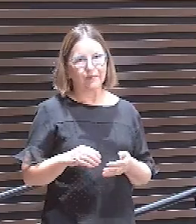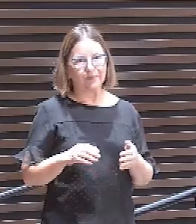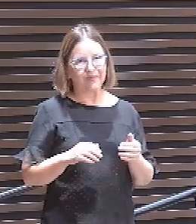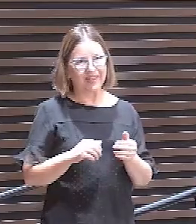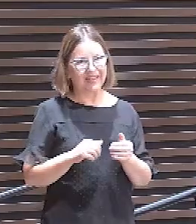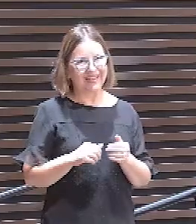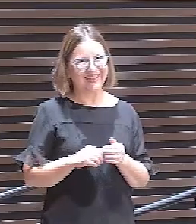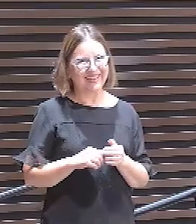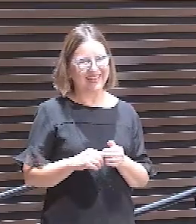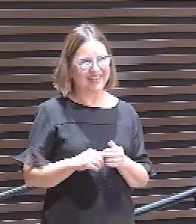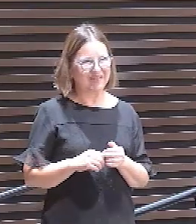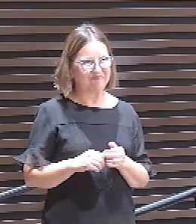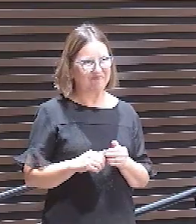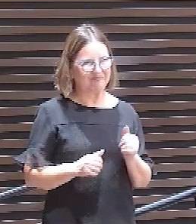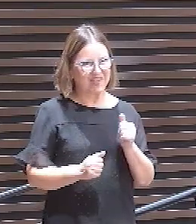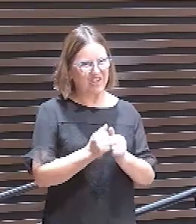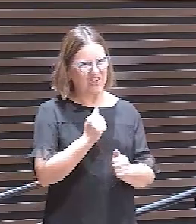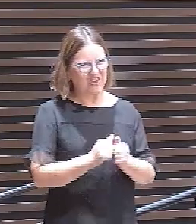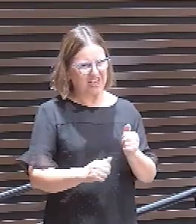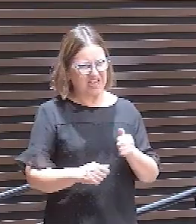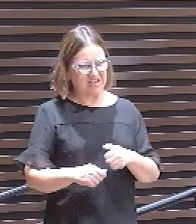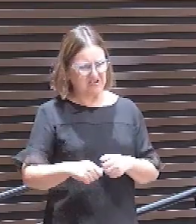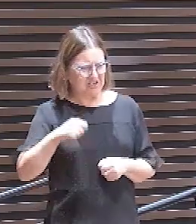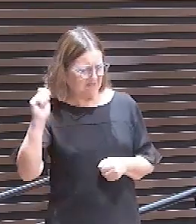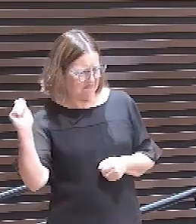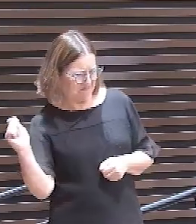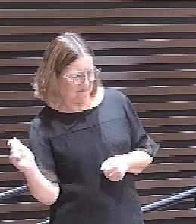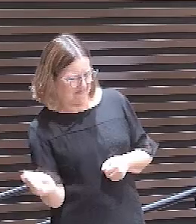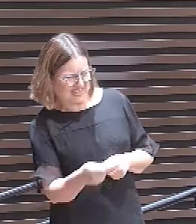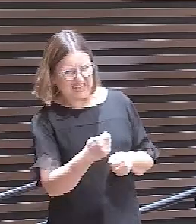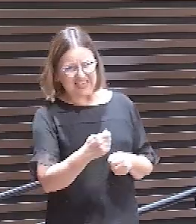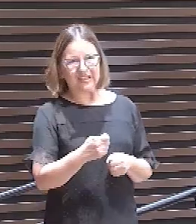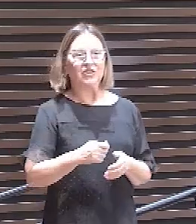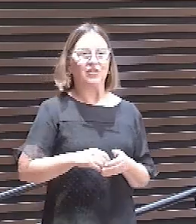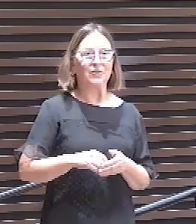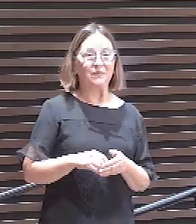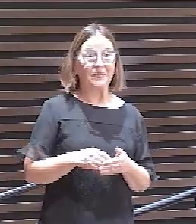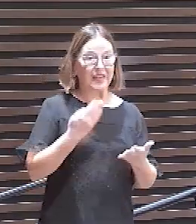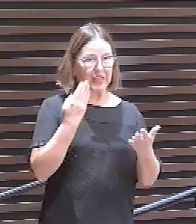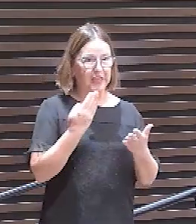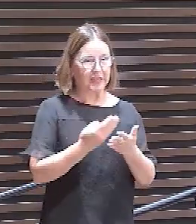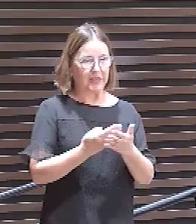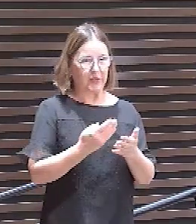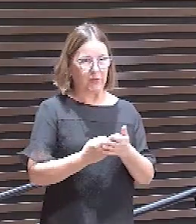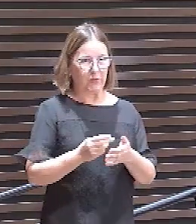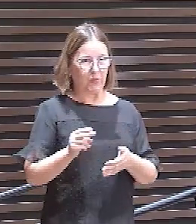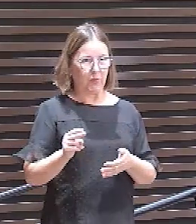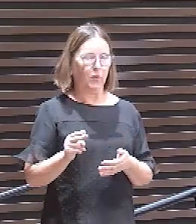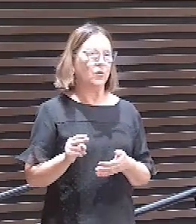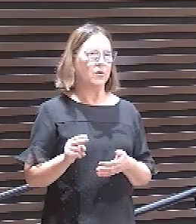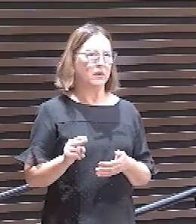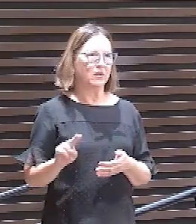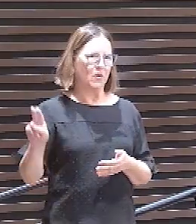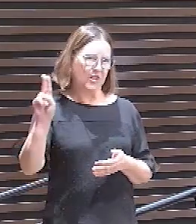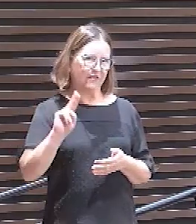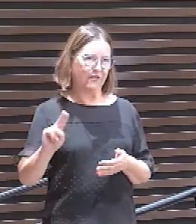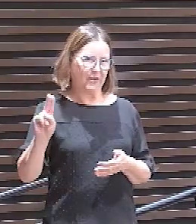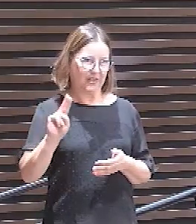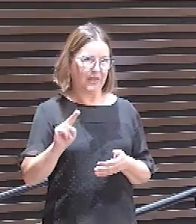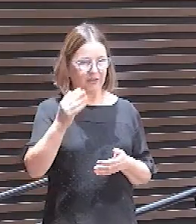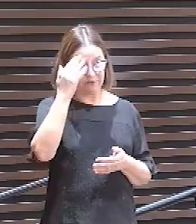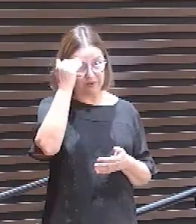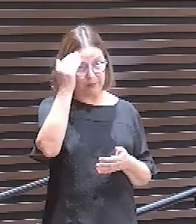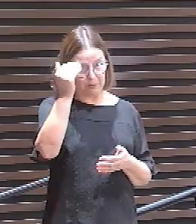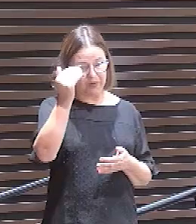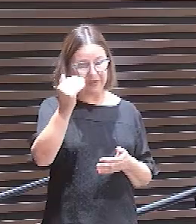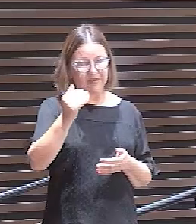na prestigiosa Universidade de Cambridge e se dedicou como um dos melhores atletas da